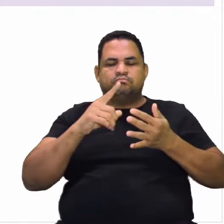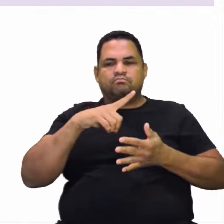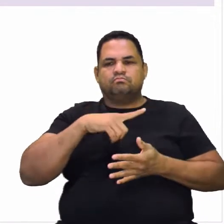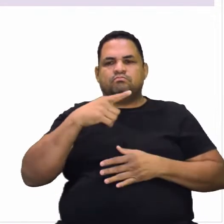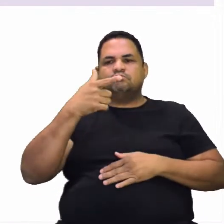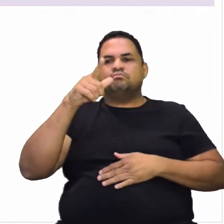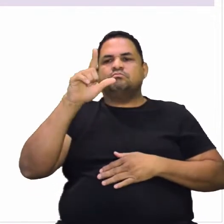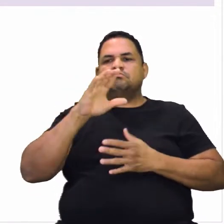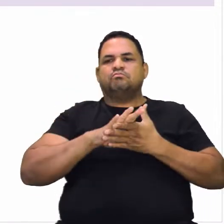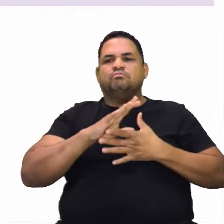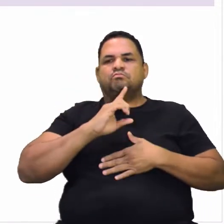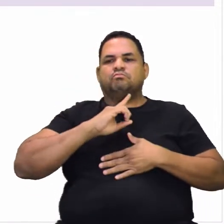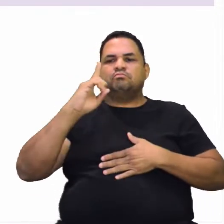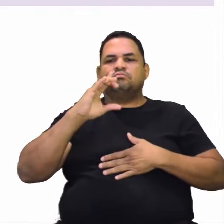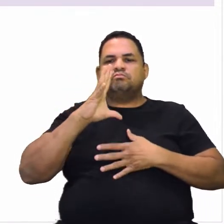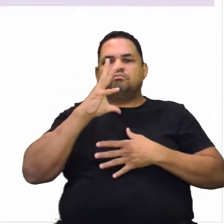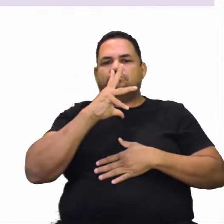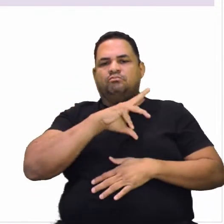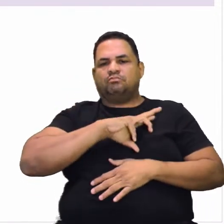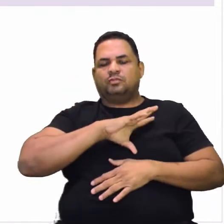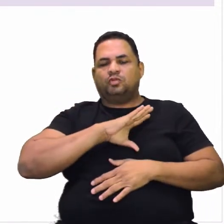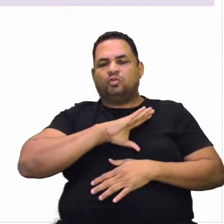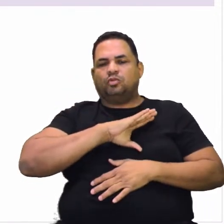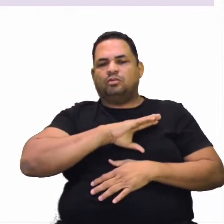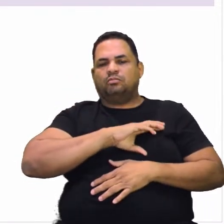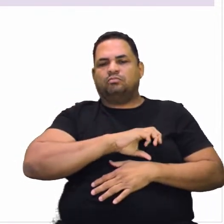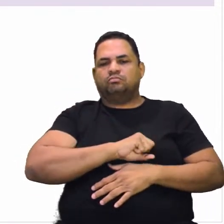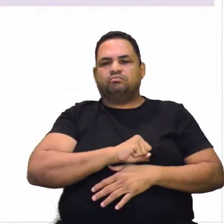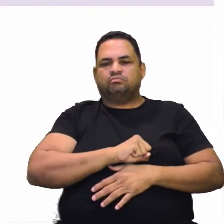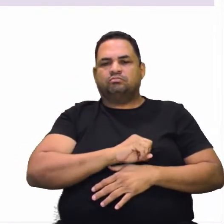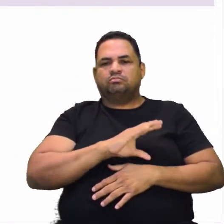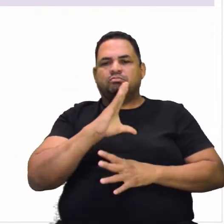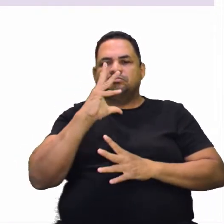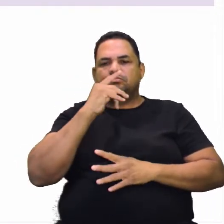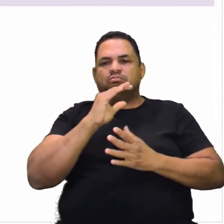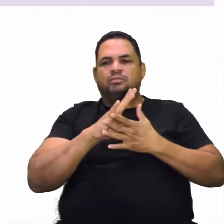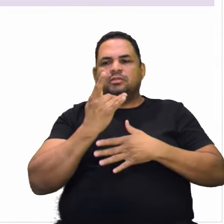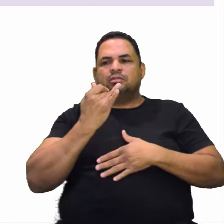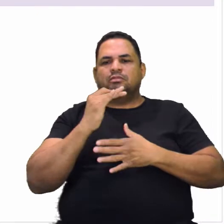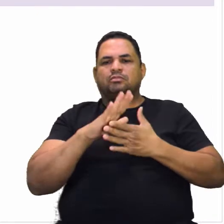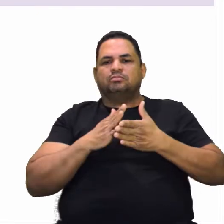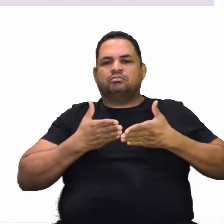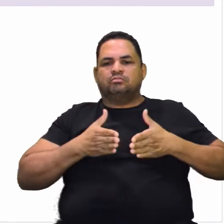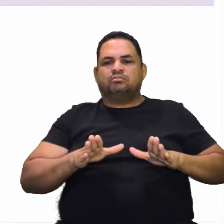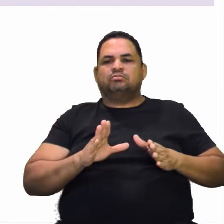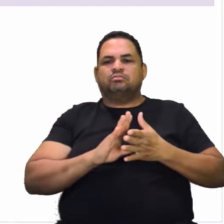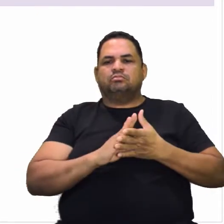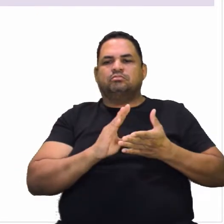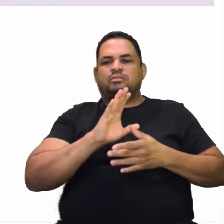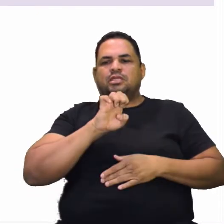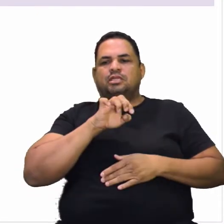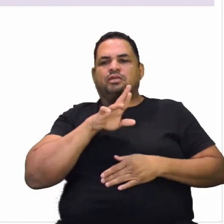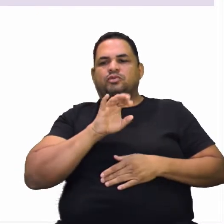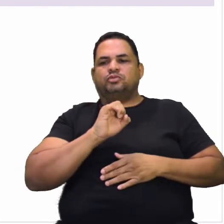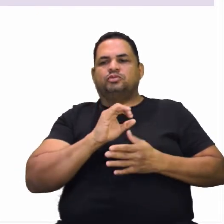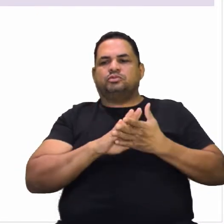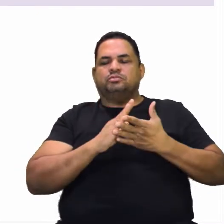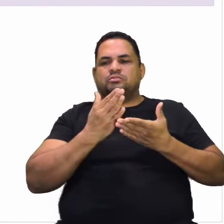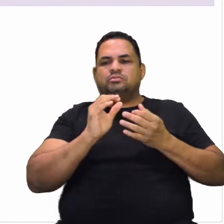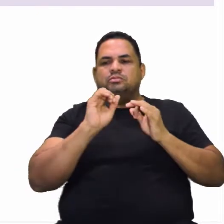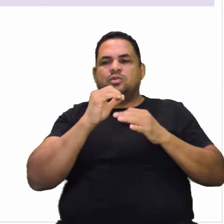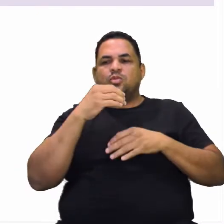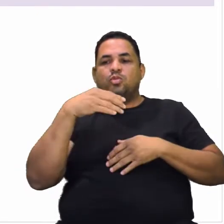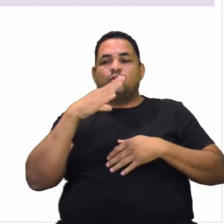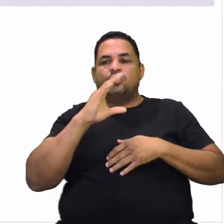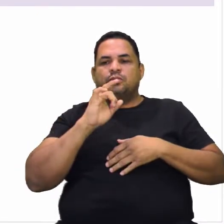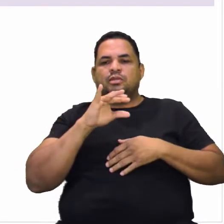deusa grega do amor e da beleza. Edônia nasceu da união entre Eros. Eros é o Cupido,